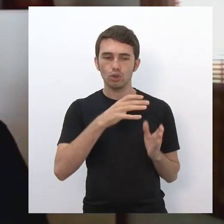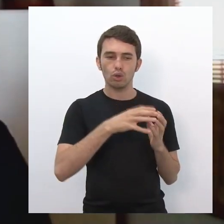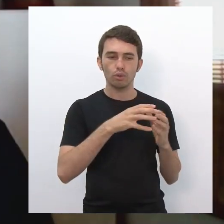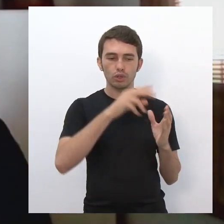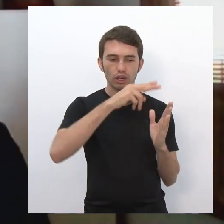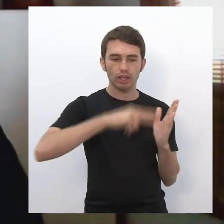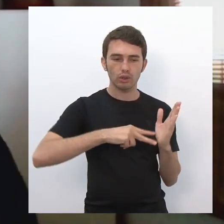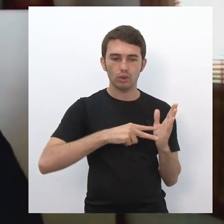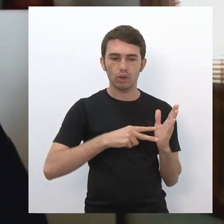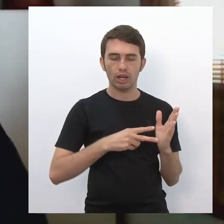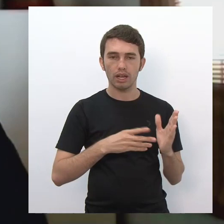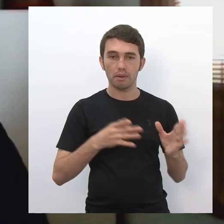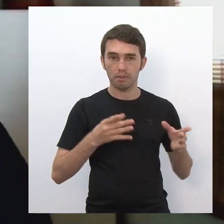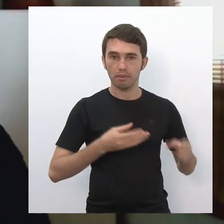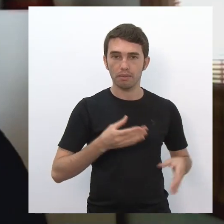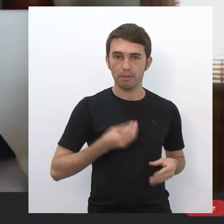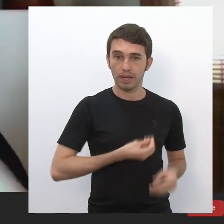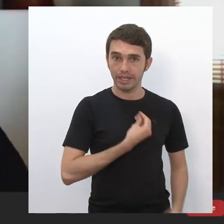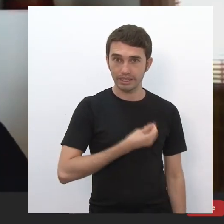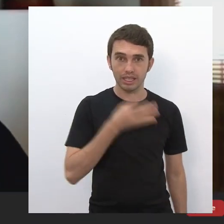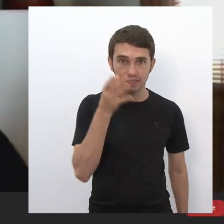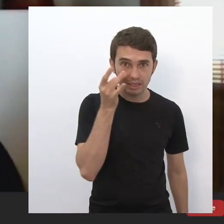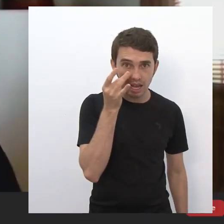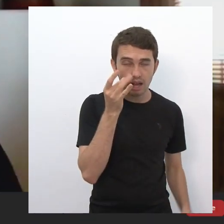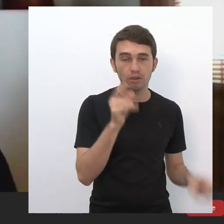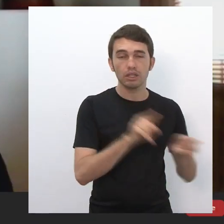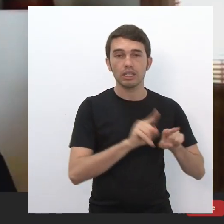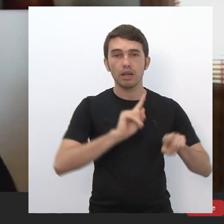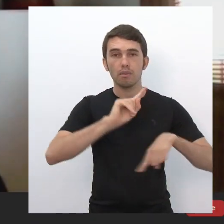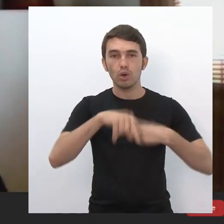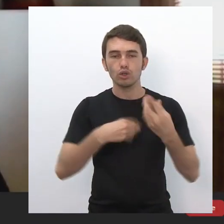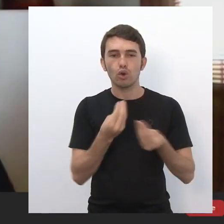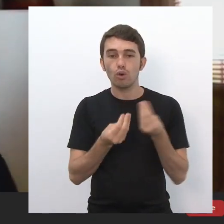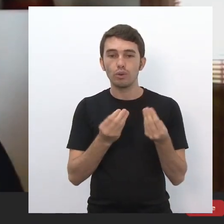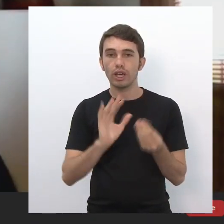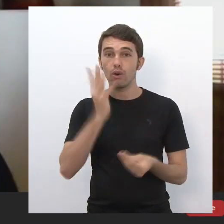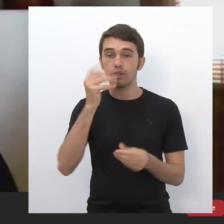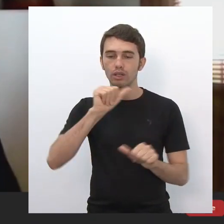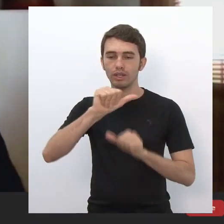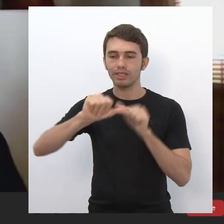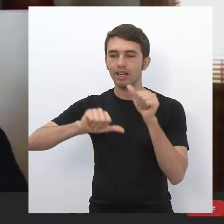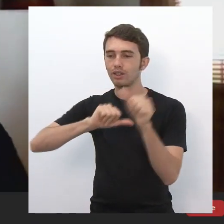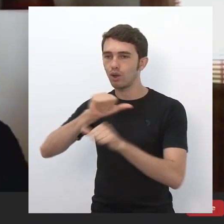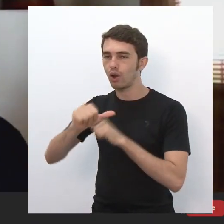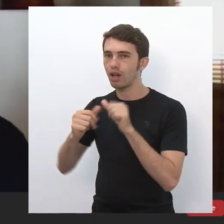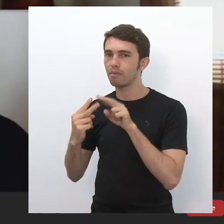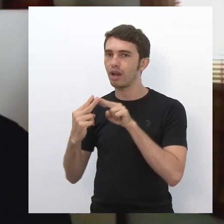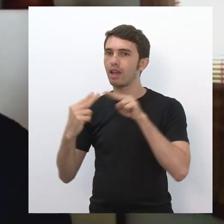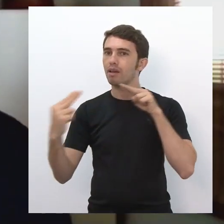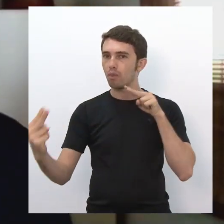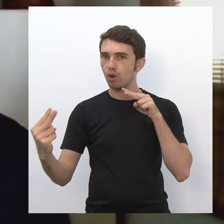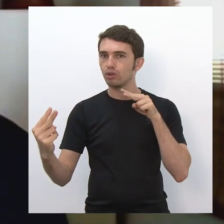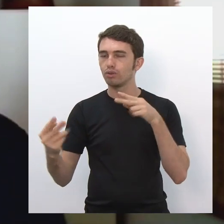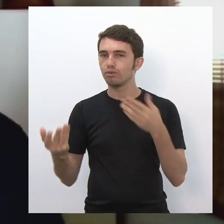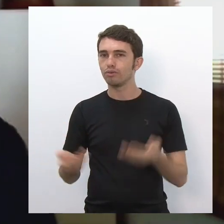de distanciamento que a gente está vivendo, como é que foi essa passagem do modelo presencial para o modelo à distância?